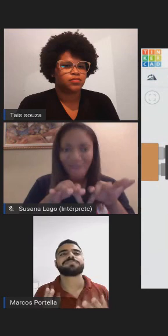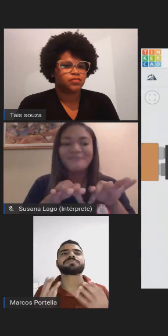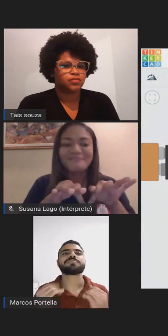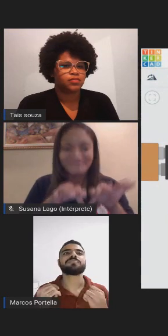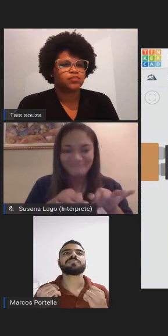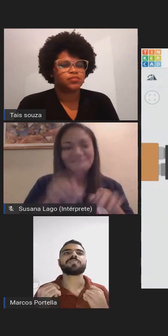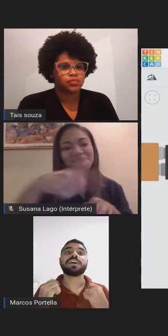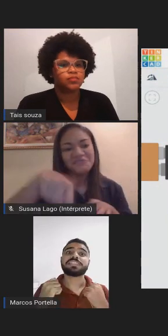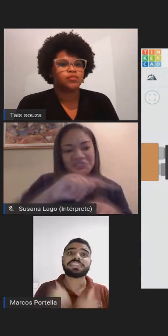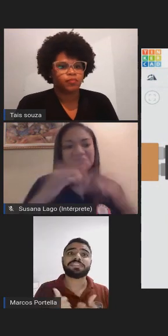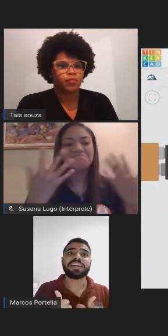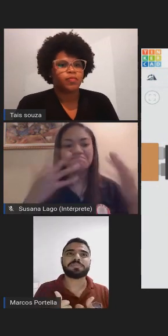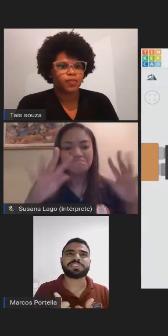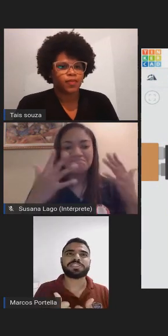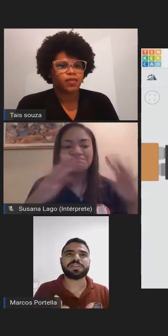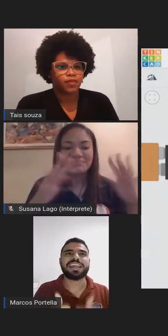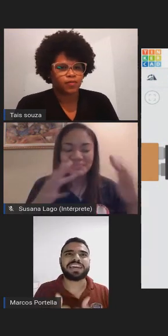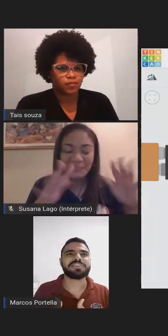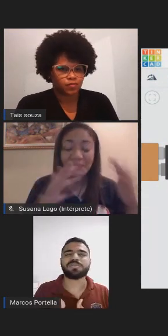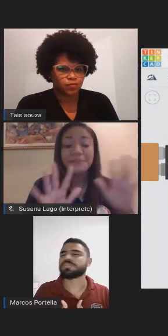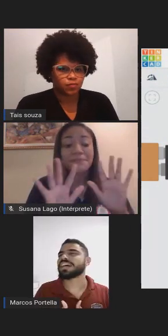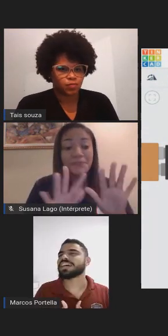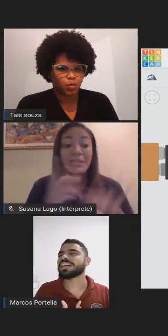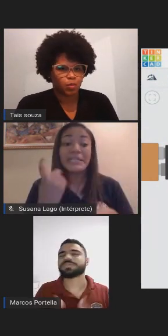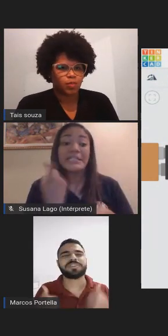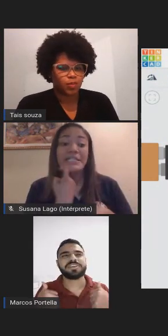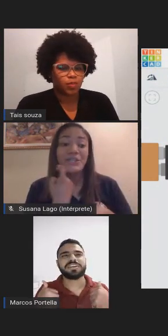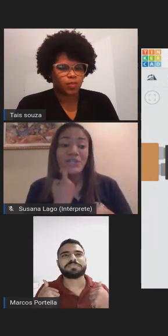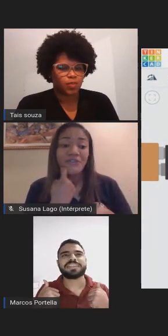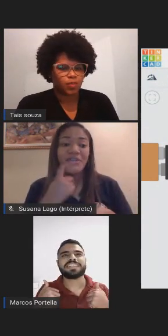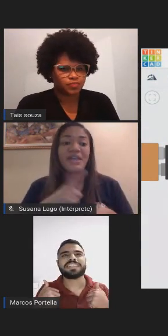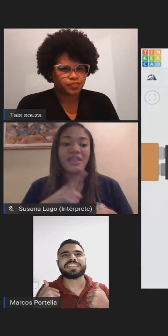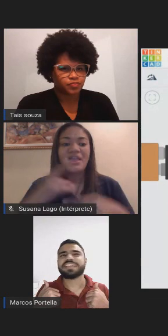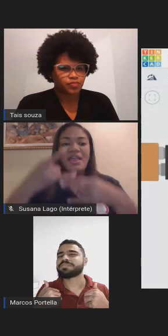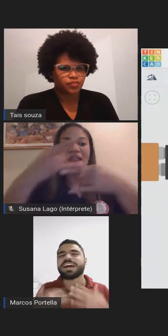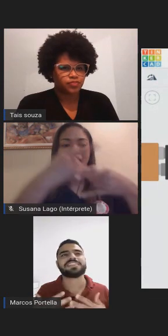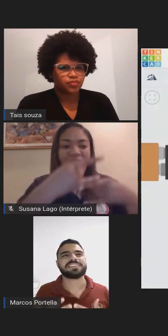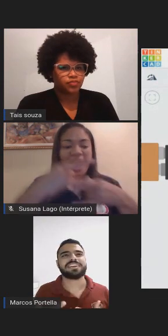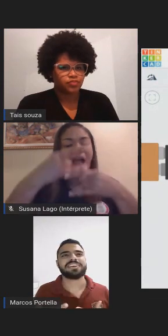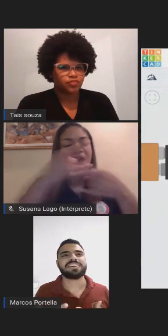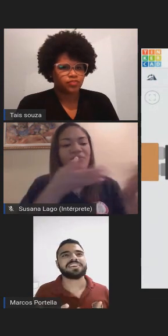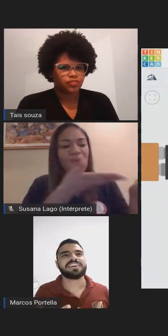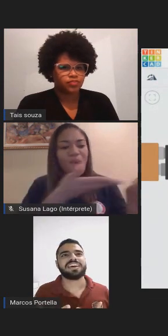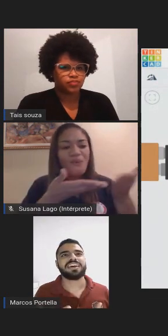merecem. Sexta-feira vamos ter uma live com convidados especiais